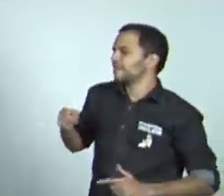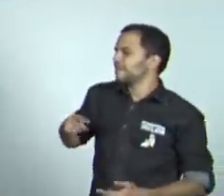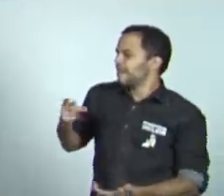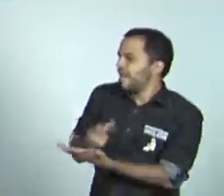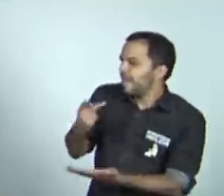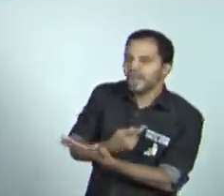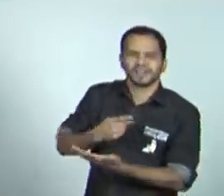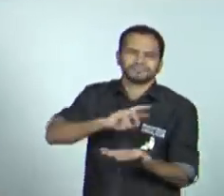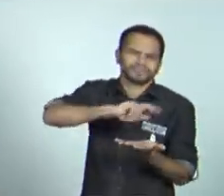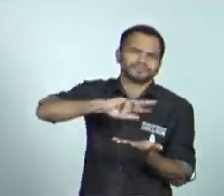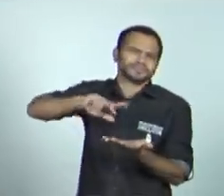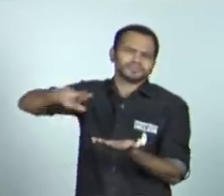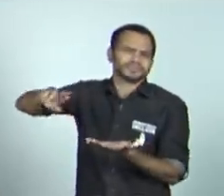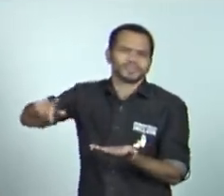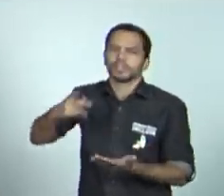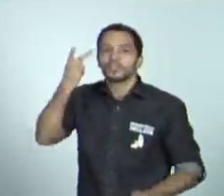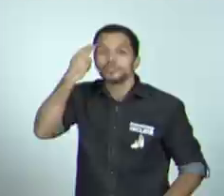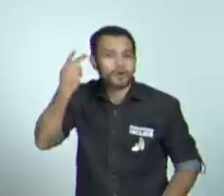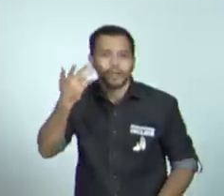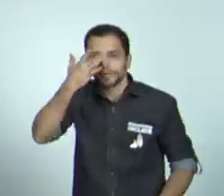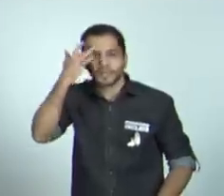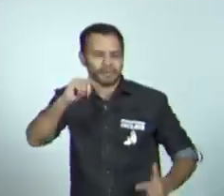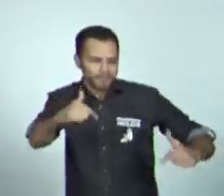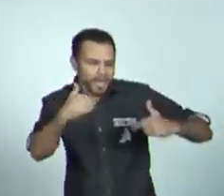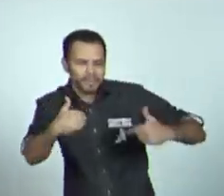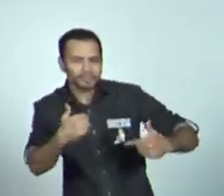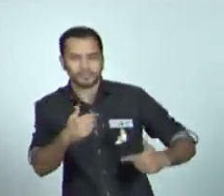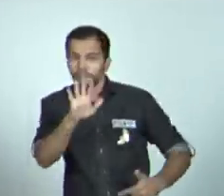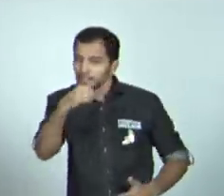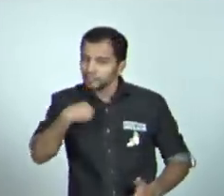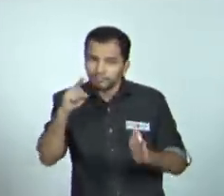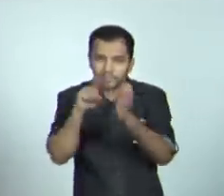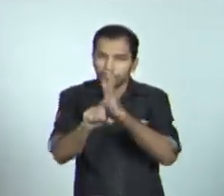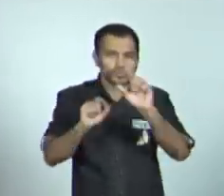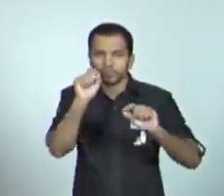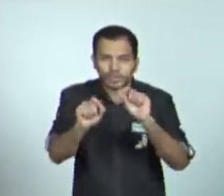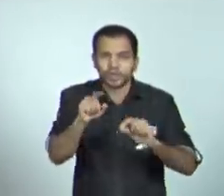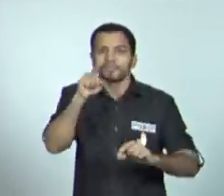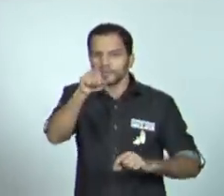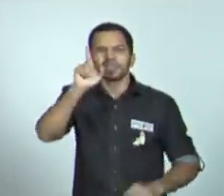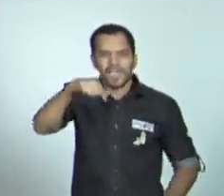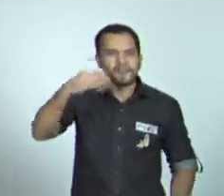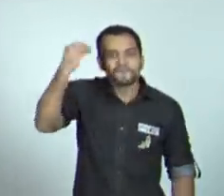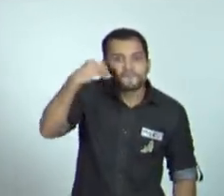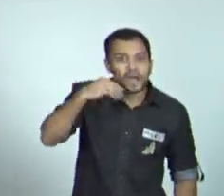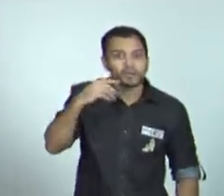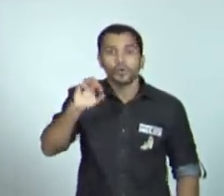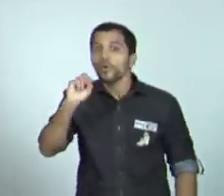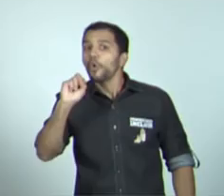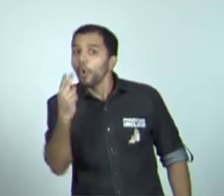fundamentalista de monte de porcaria o monte de coisa a boa pergunta é se você é frouxo para se